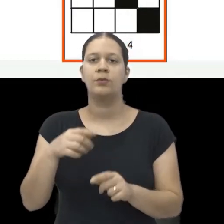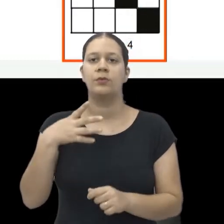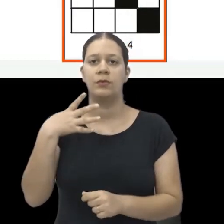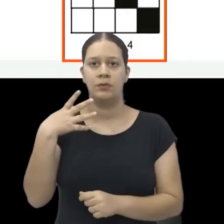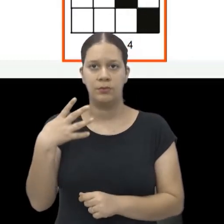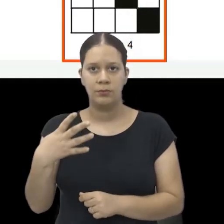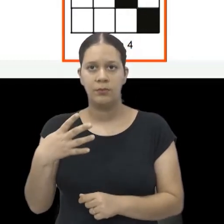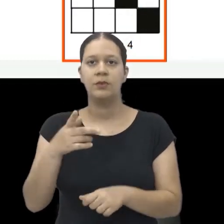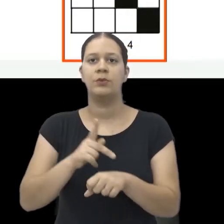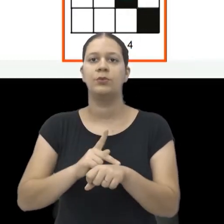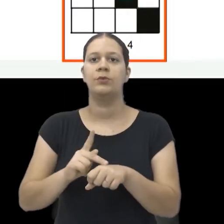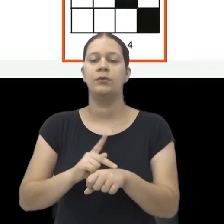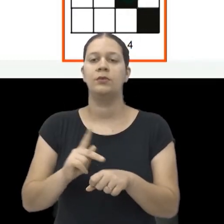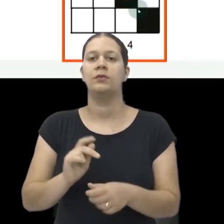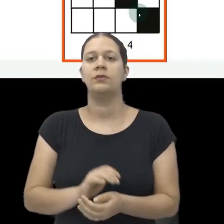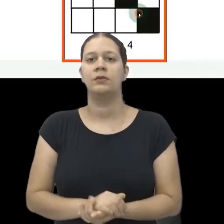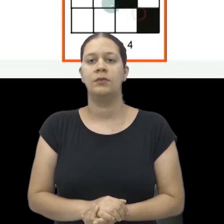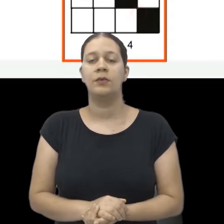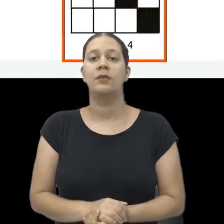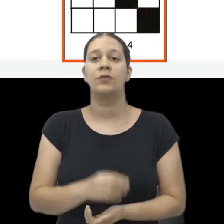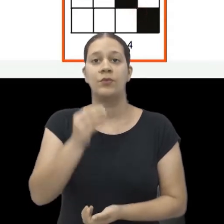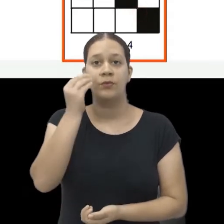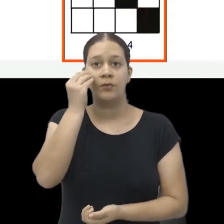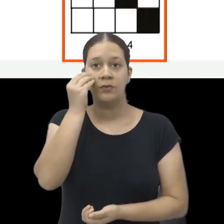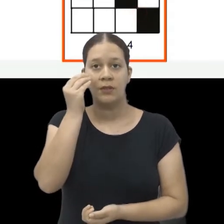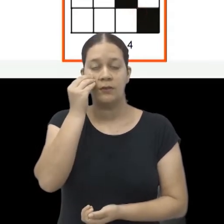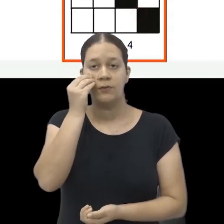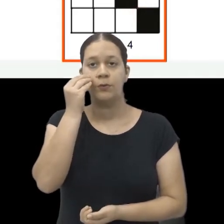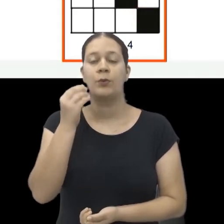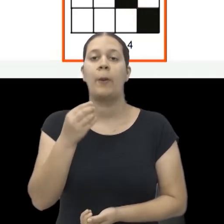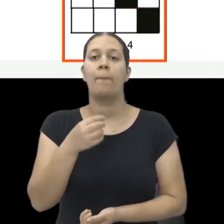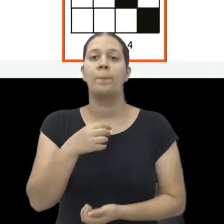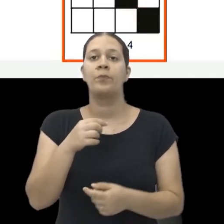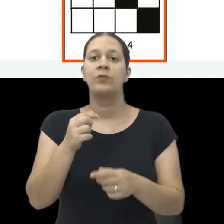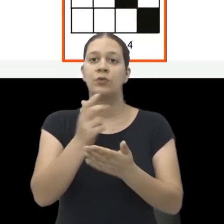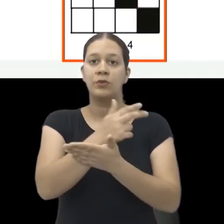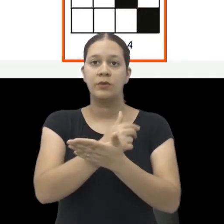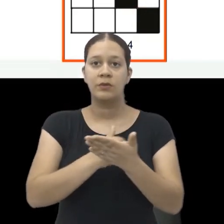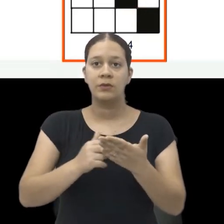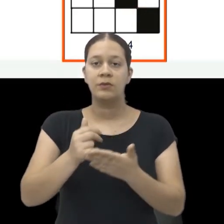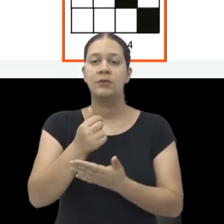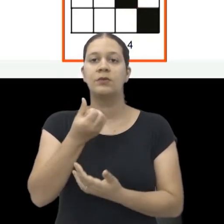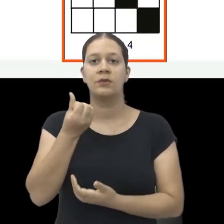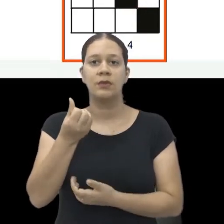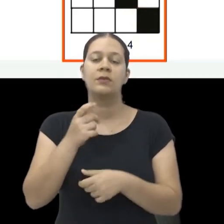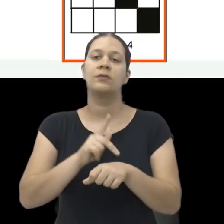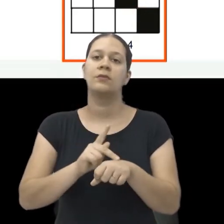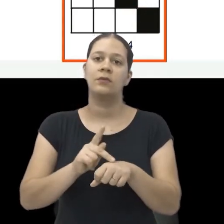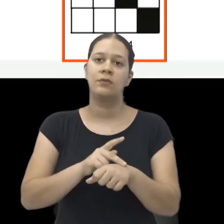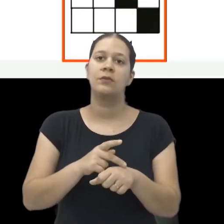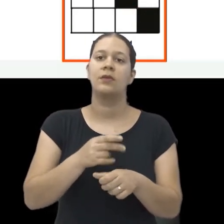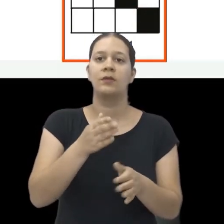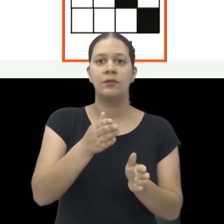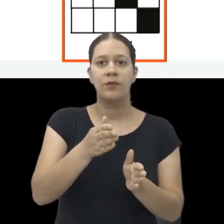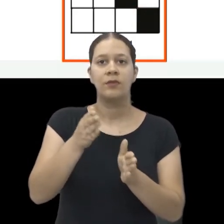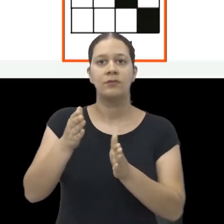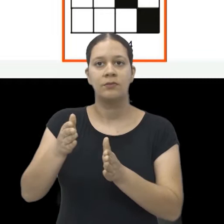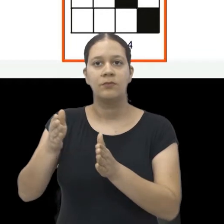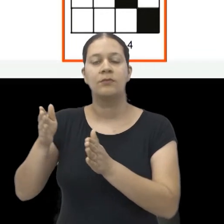4, 4 quadrados pretos. Vimos também que na figura 6 teremos 6 quadrados